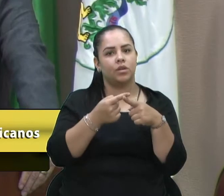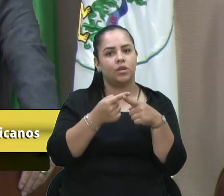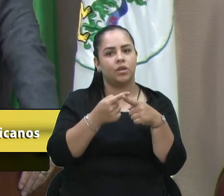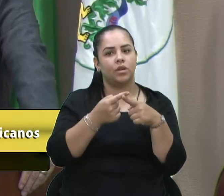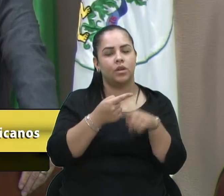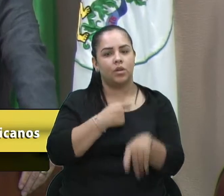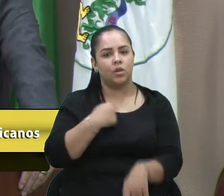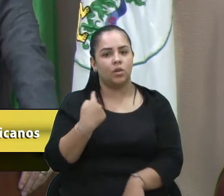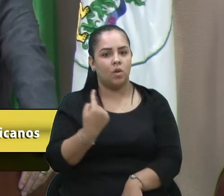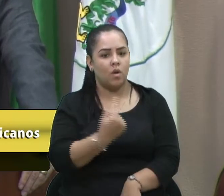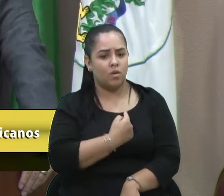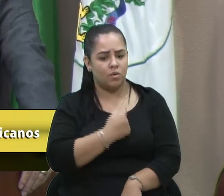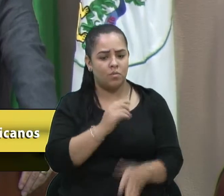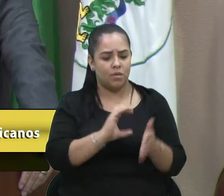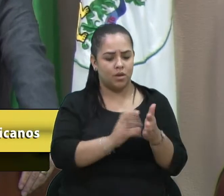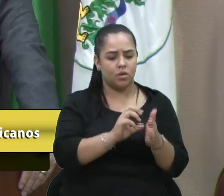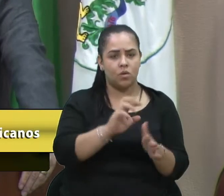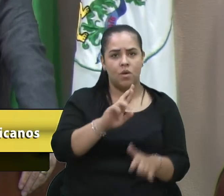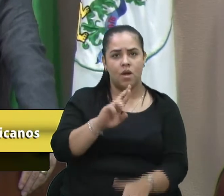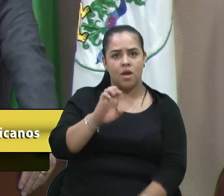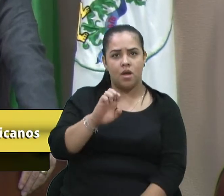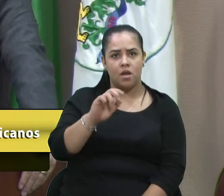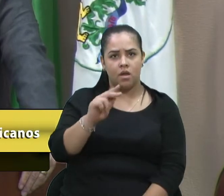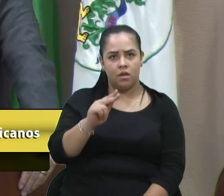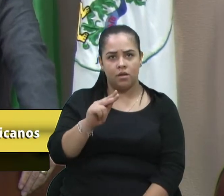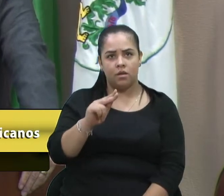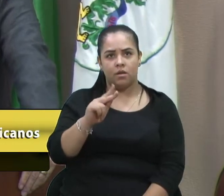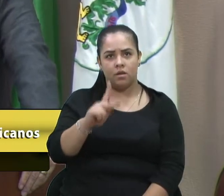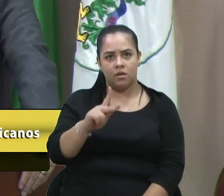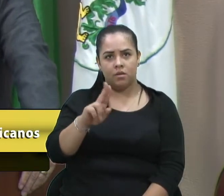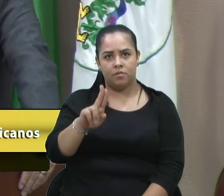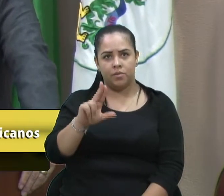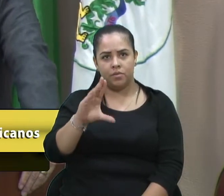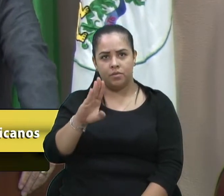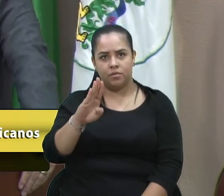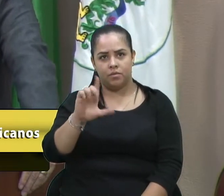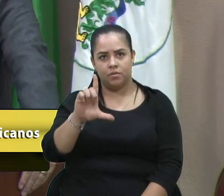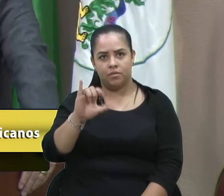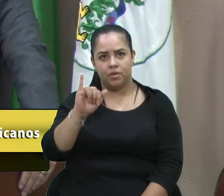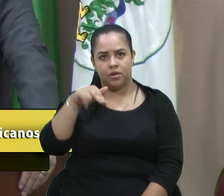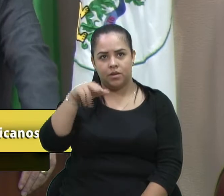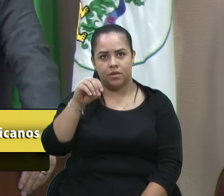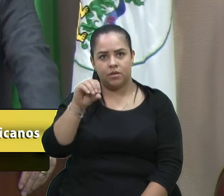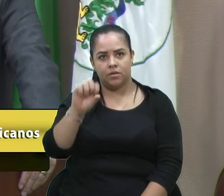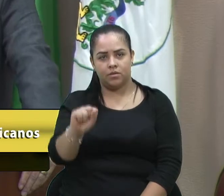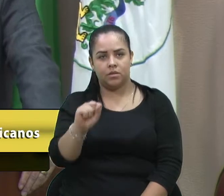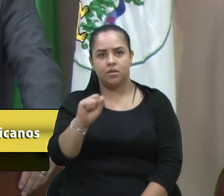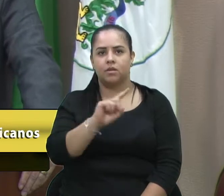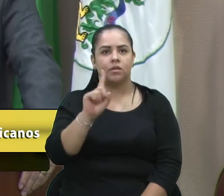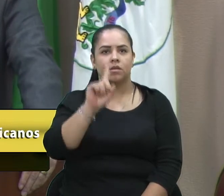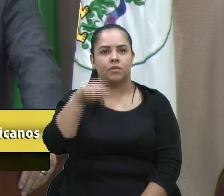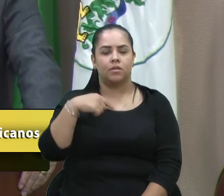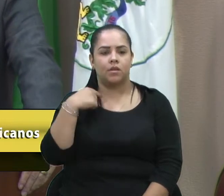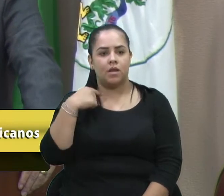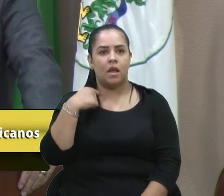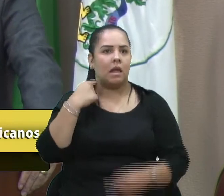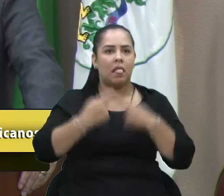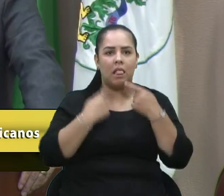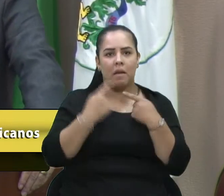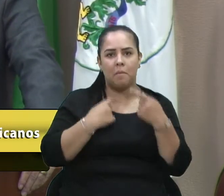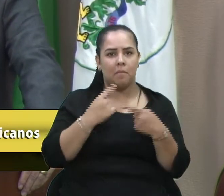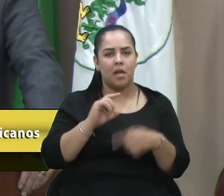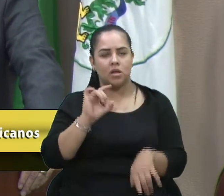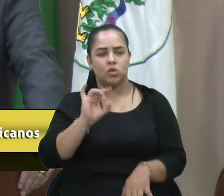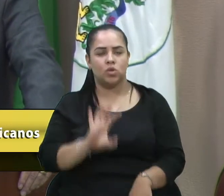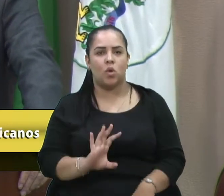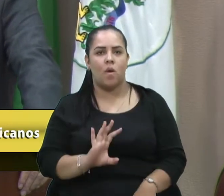do Republicanos já diz, não é de fazer crítica por fazer crítica,